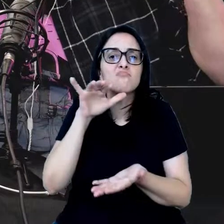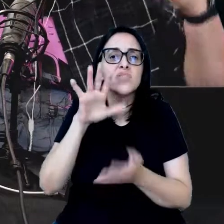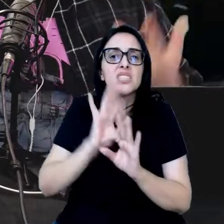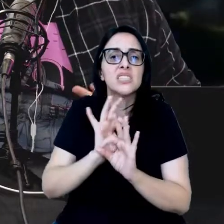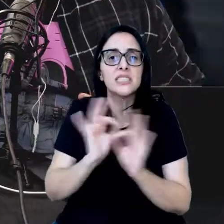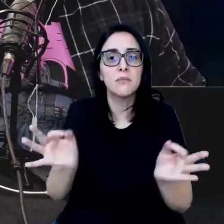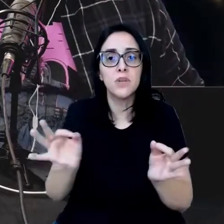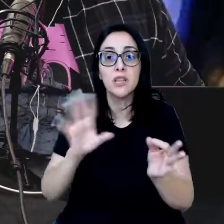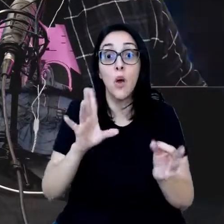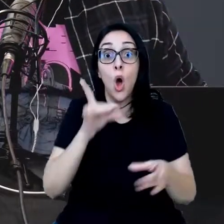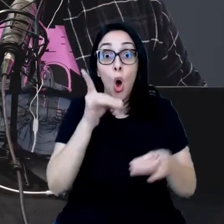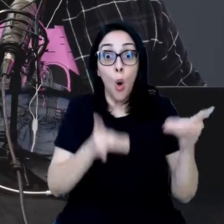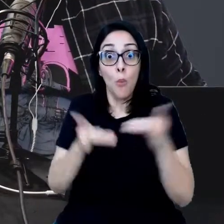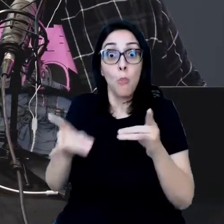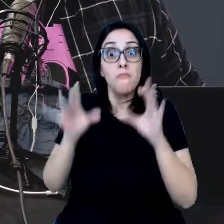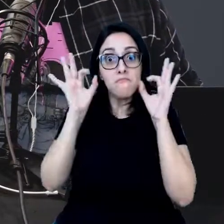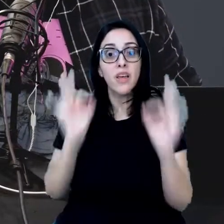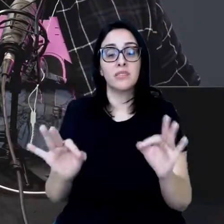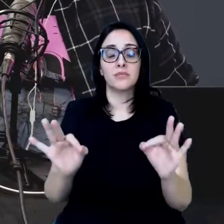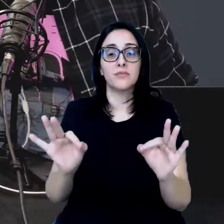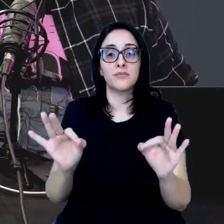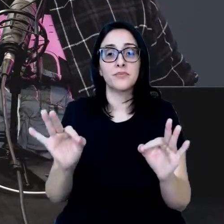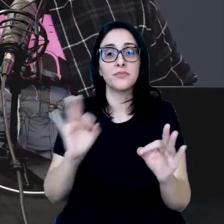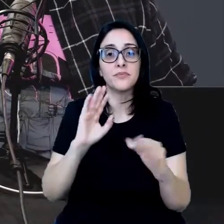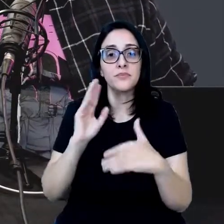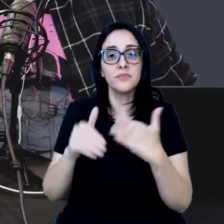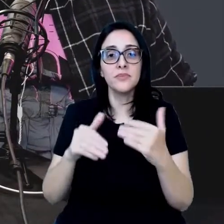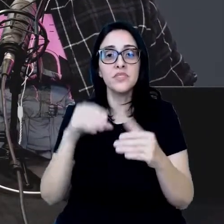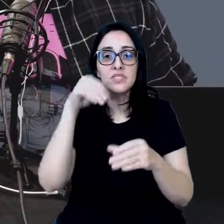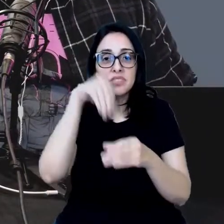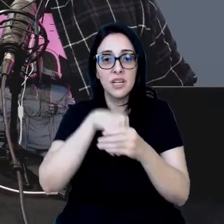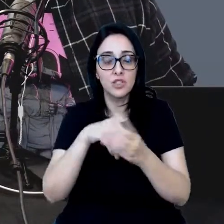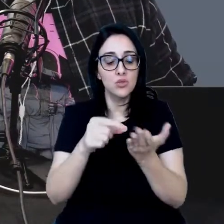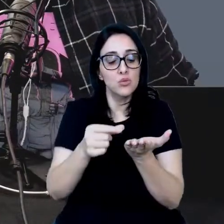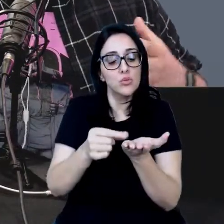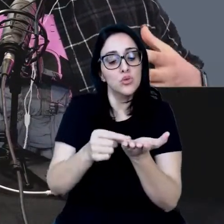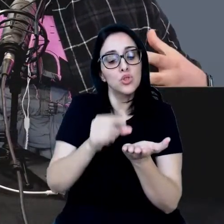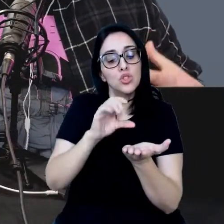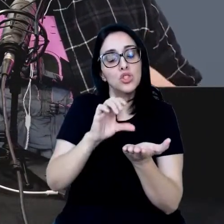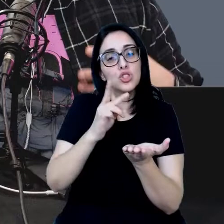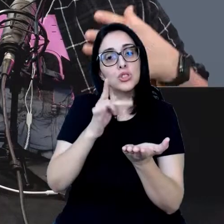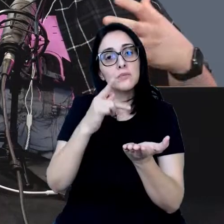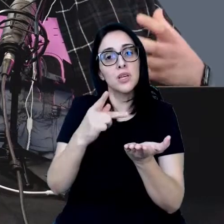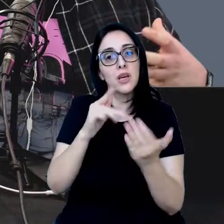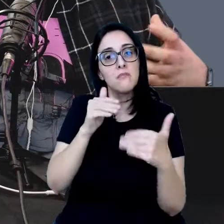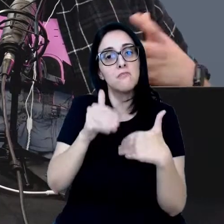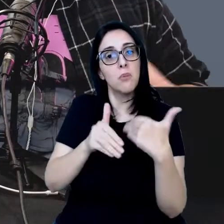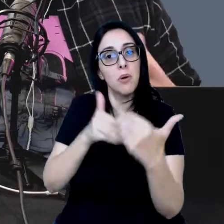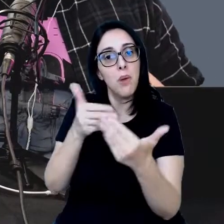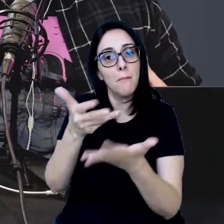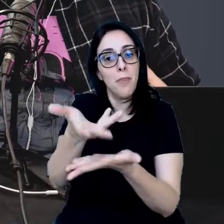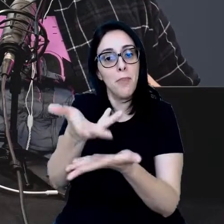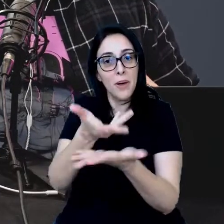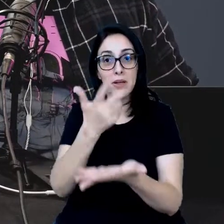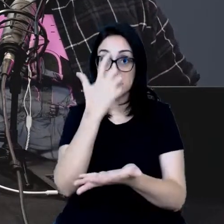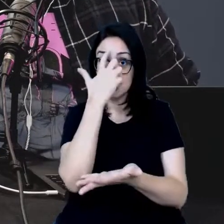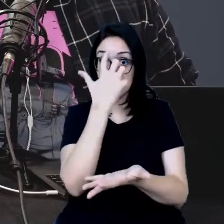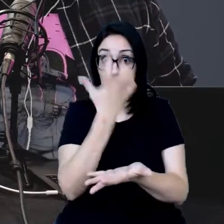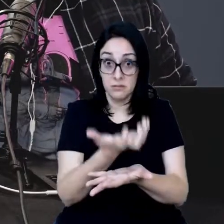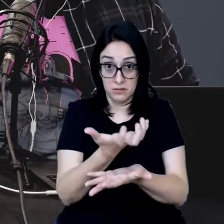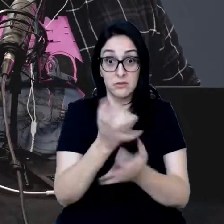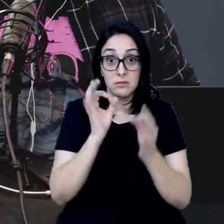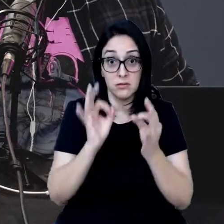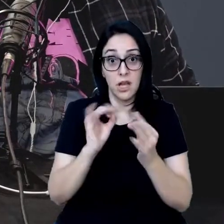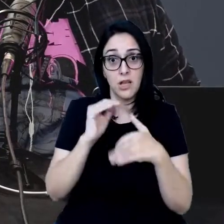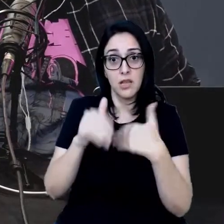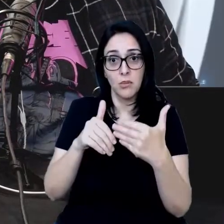um robô do Buzz Lightyear. E aí ele tem um chip que faz esse processamento de inteligência artificial e você